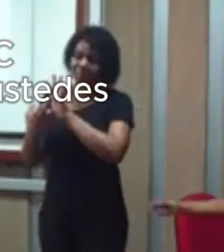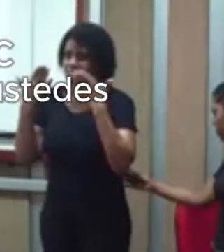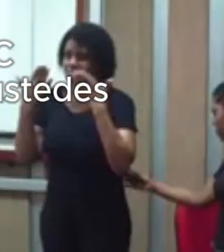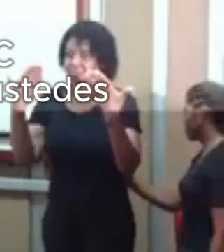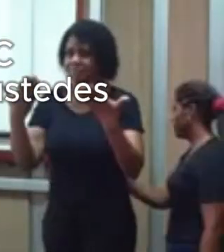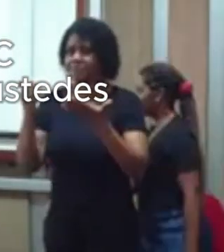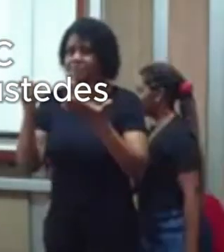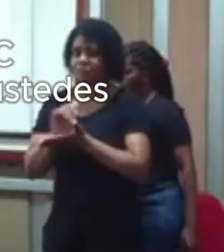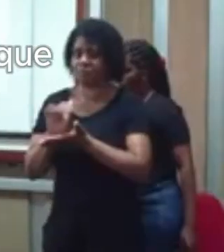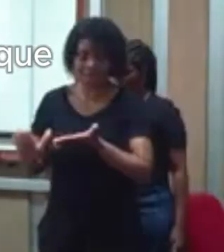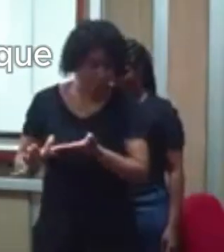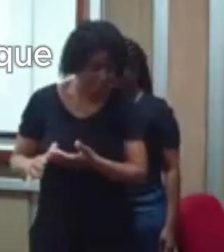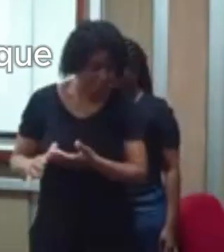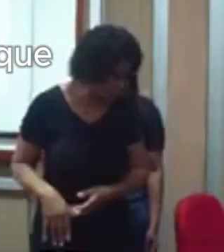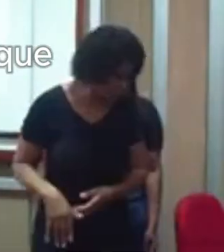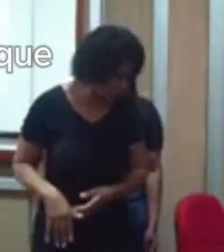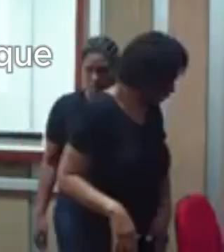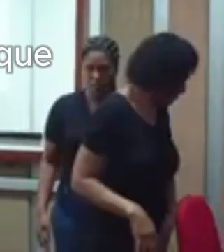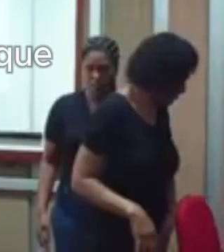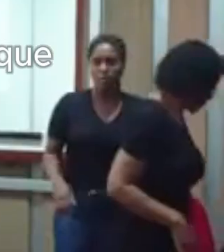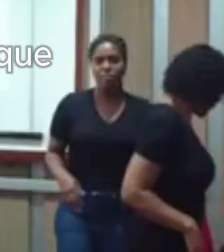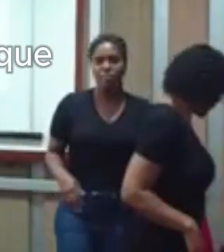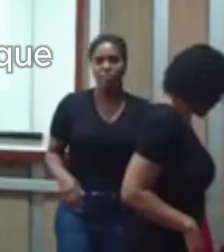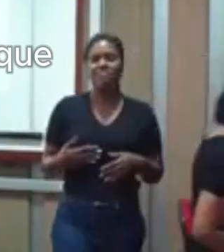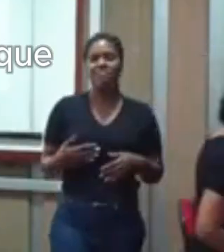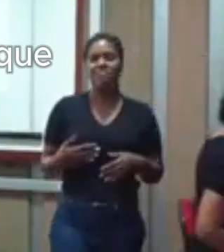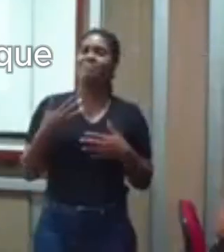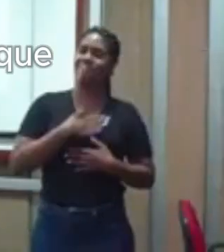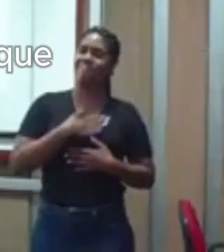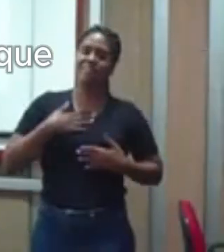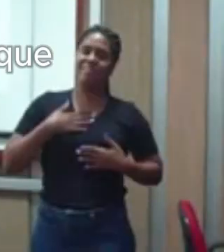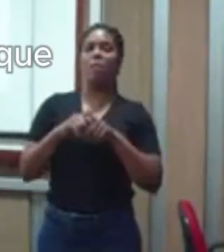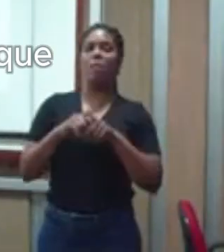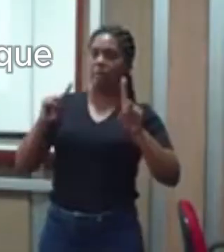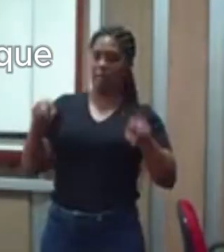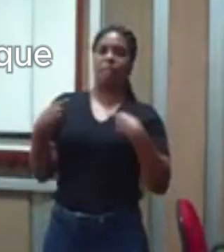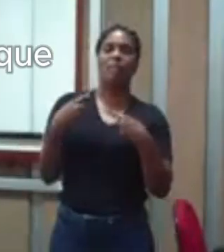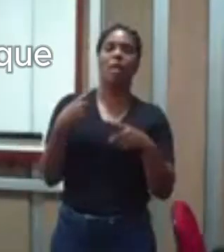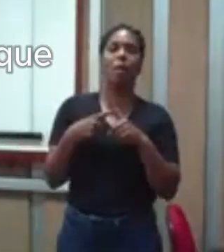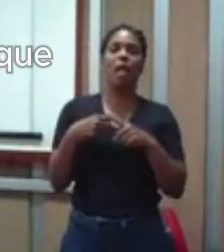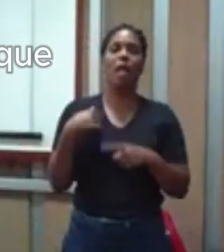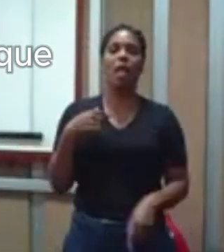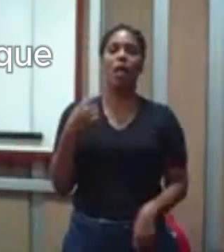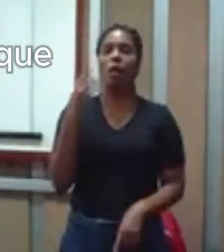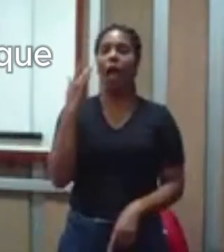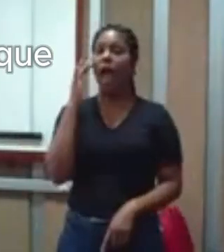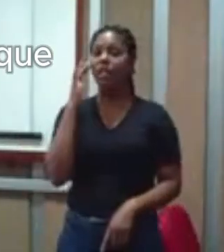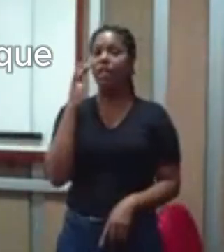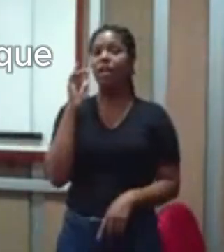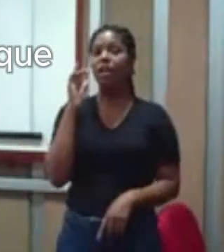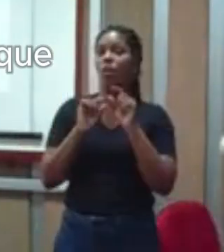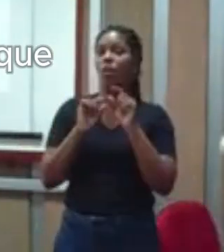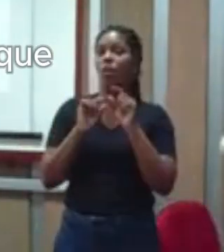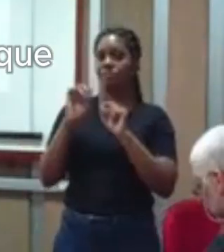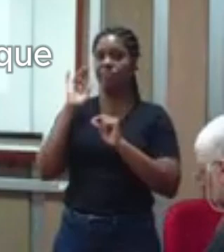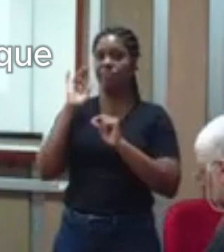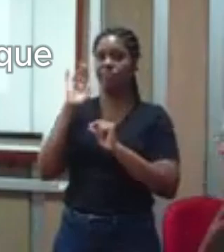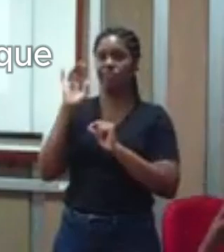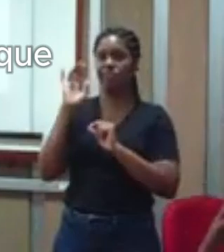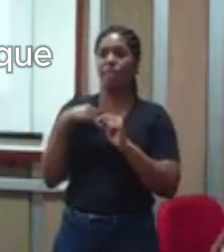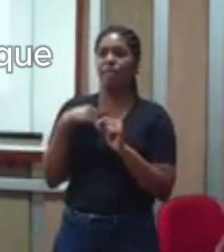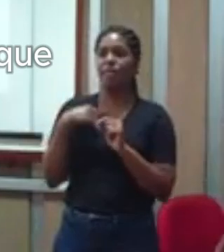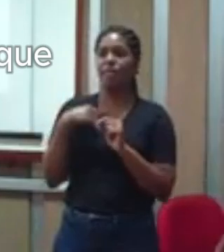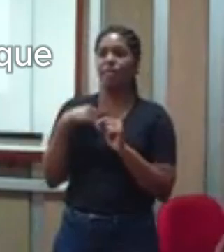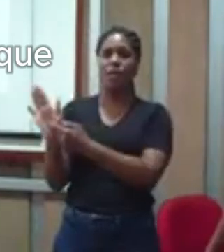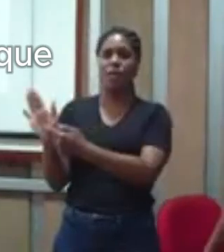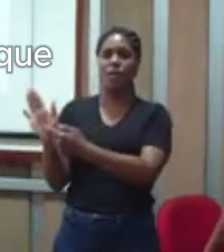É uma alegria, é um desafio também, inclusive porque eu achava que eu ia apresentar para um monte